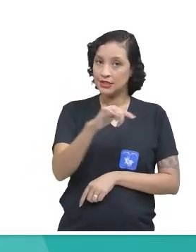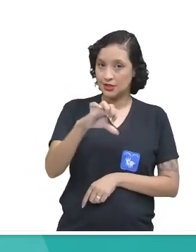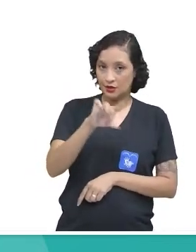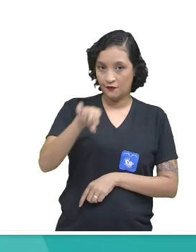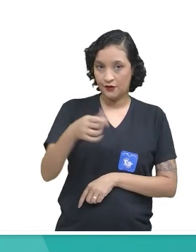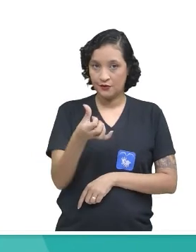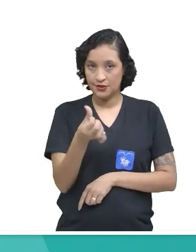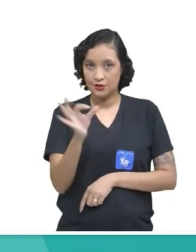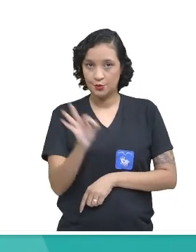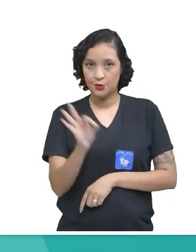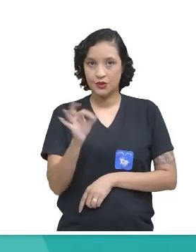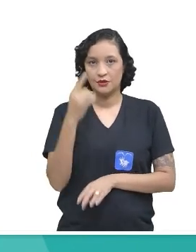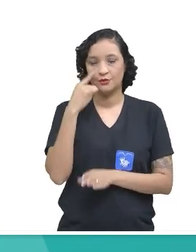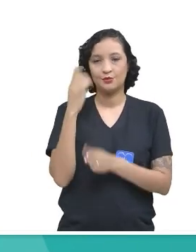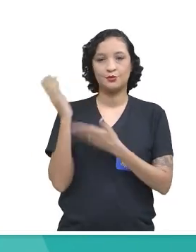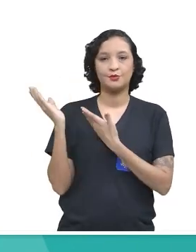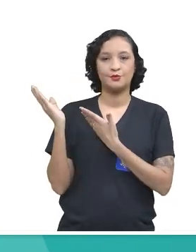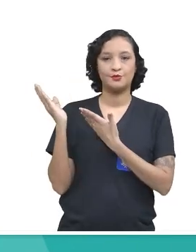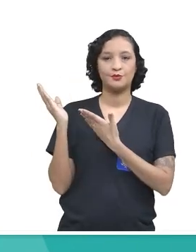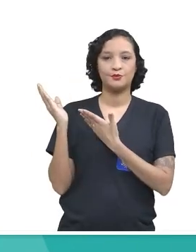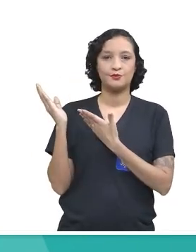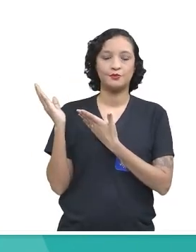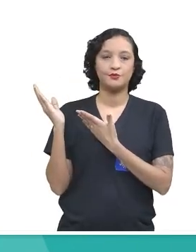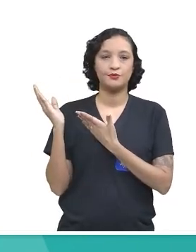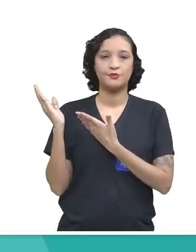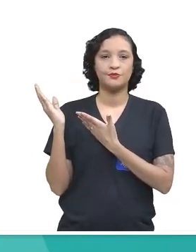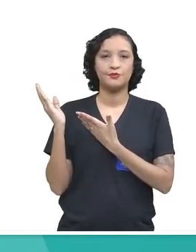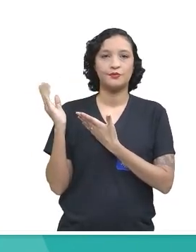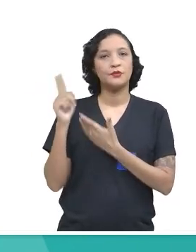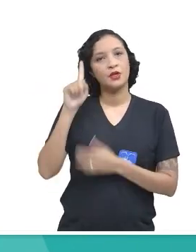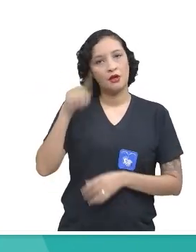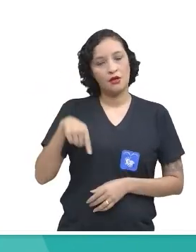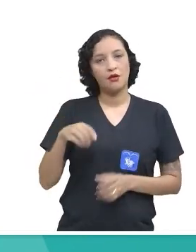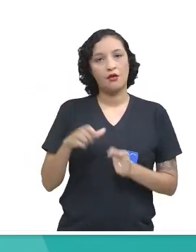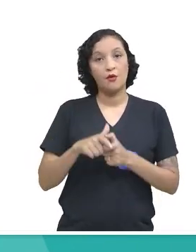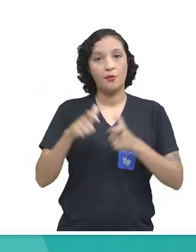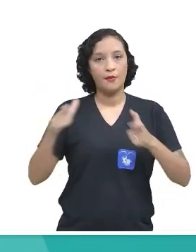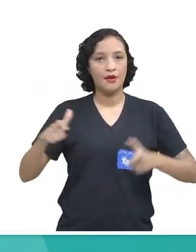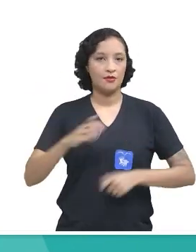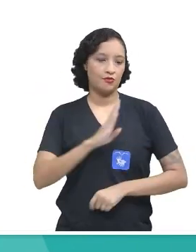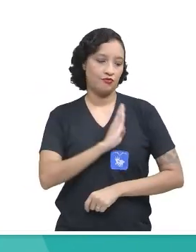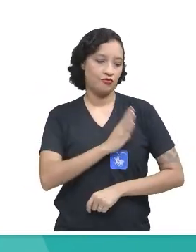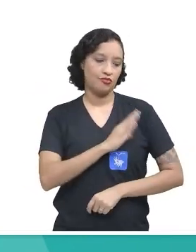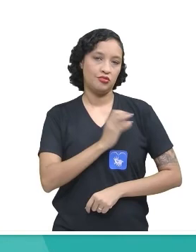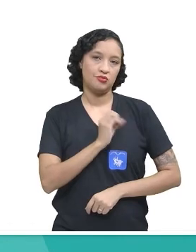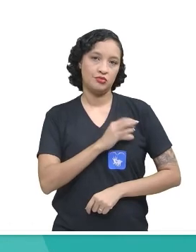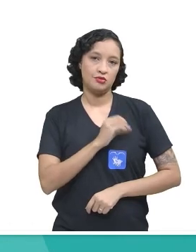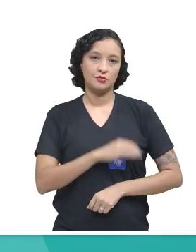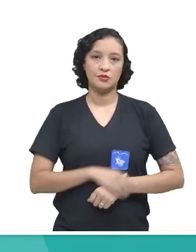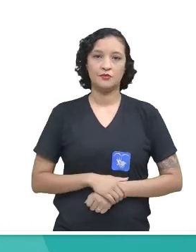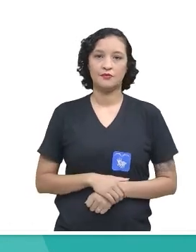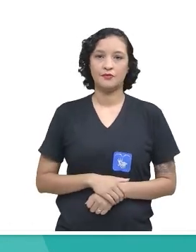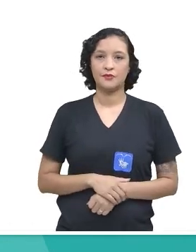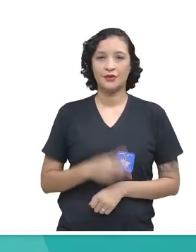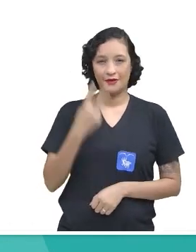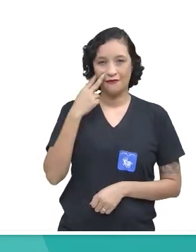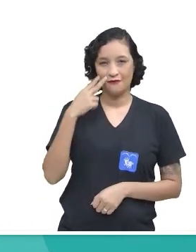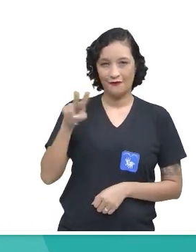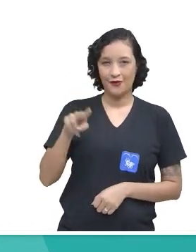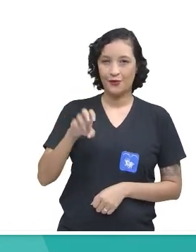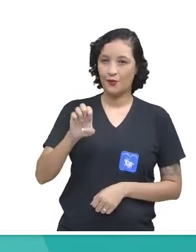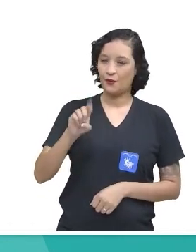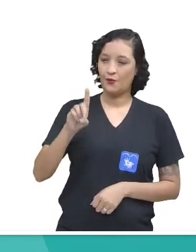79,6%. Foi aí o percentual de aumento que o Eduardo teve. Nós vimos que o Eduardo,